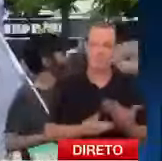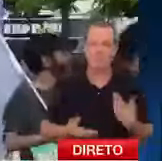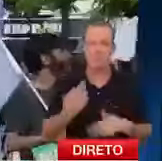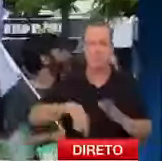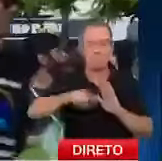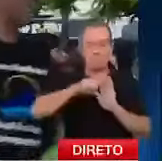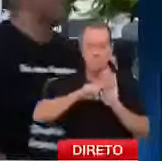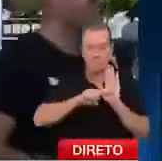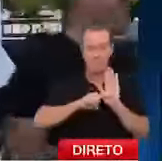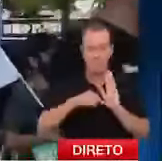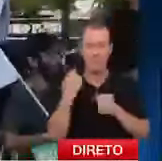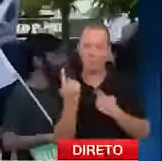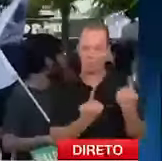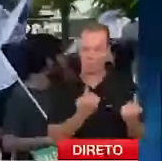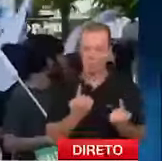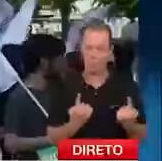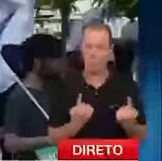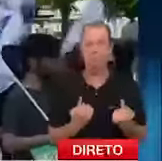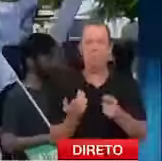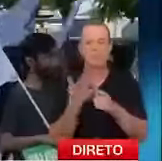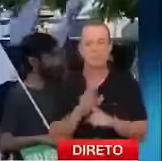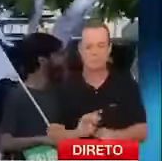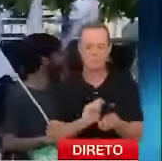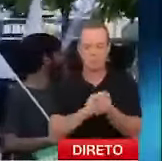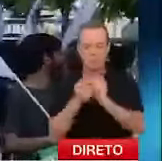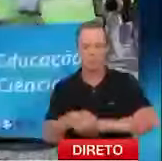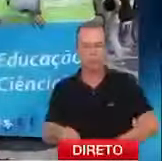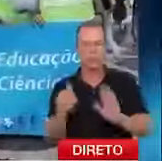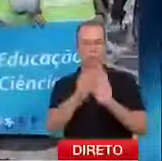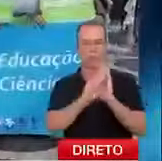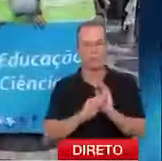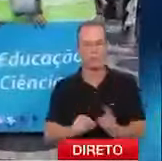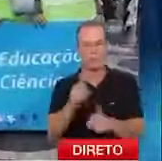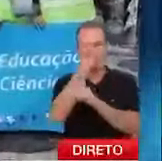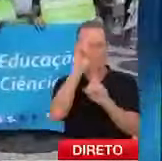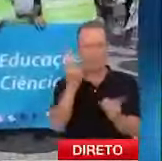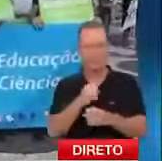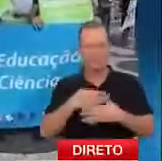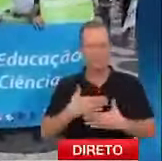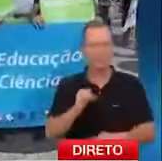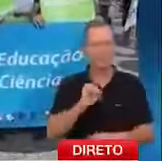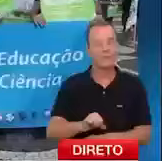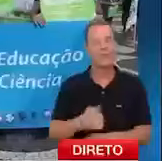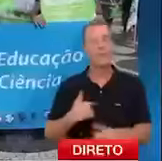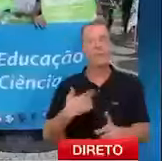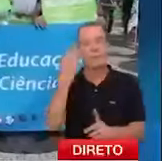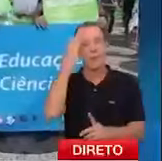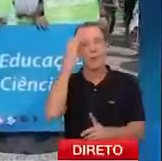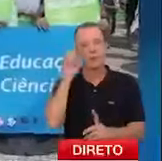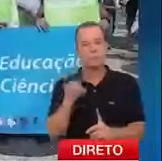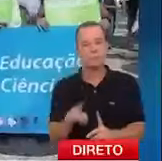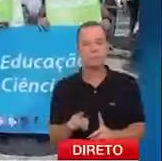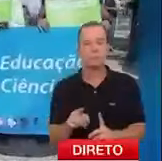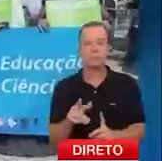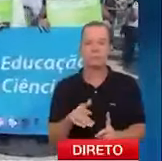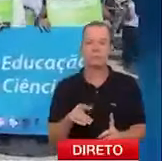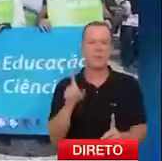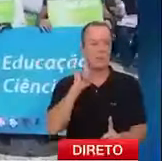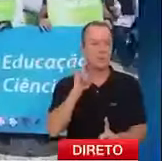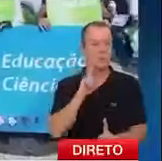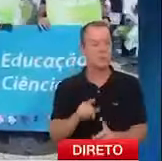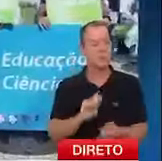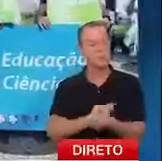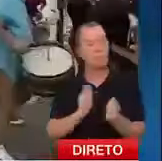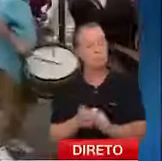medidas nomeadamente h a revisão do estatuto da carreira docente e nessa altura nós entendemos que será muitíssimo importante